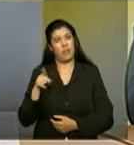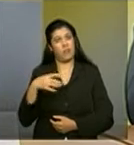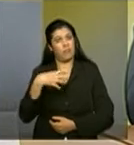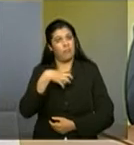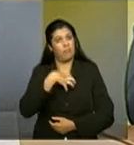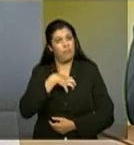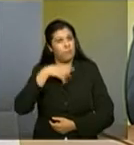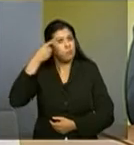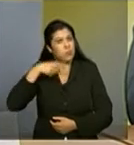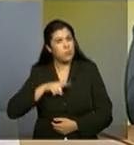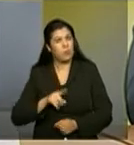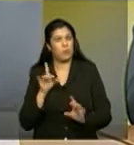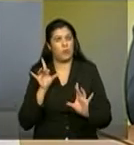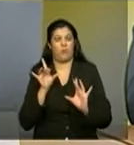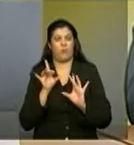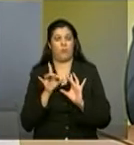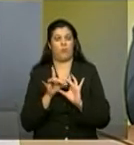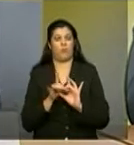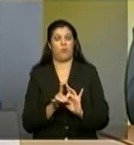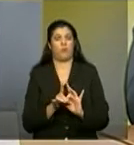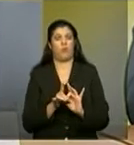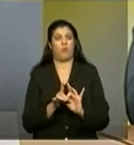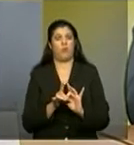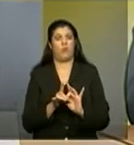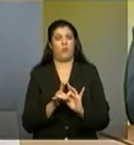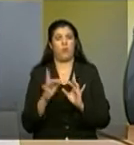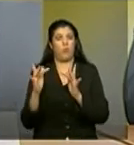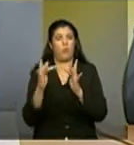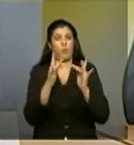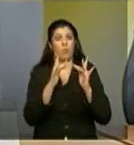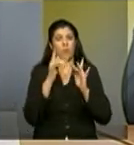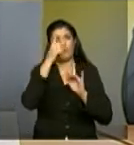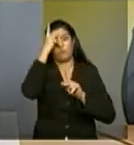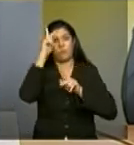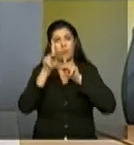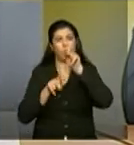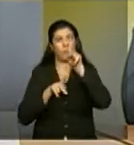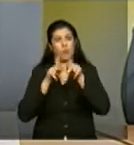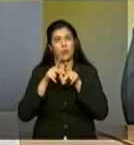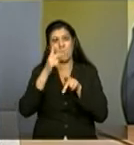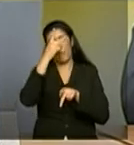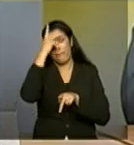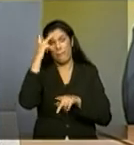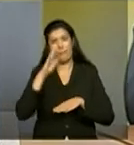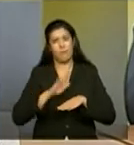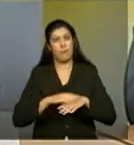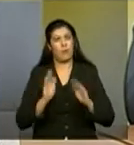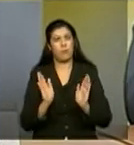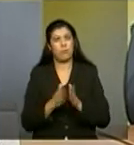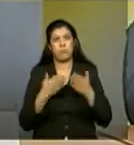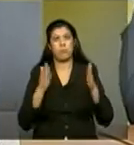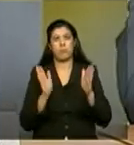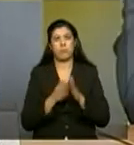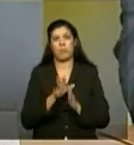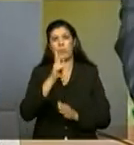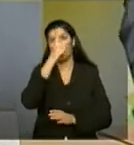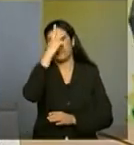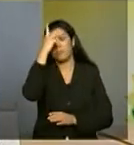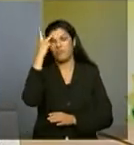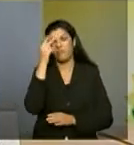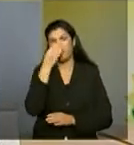ligado ao povo aos mais pobres aos desvalidos